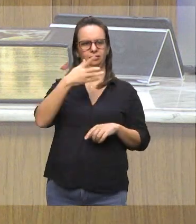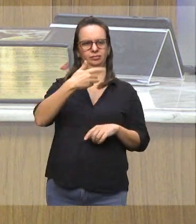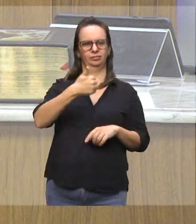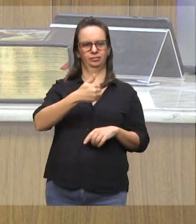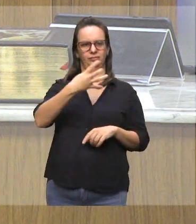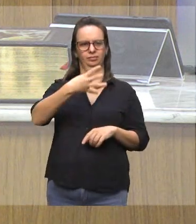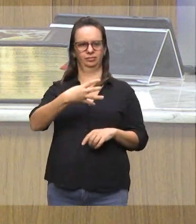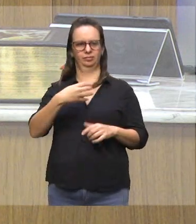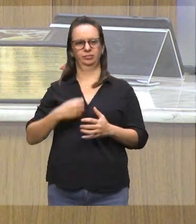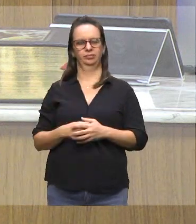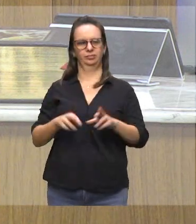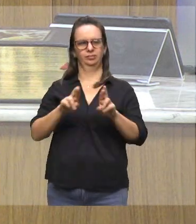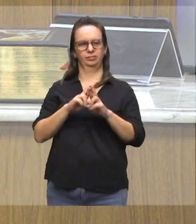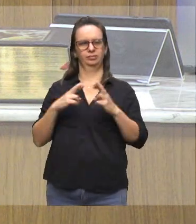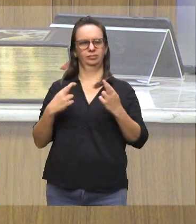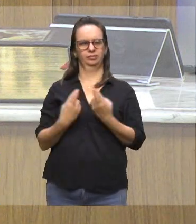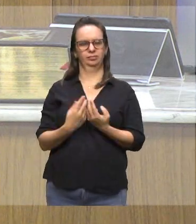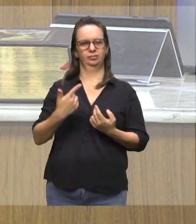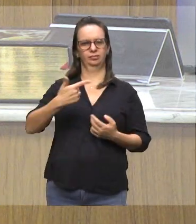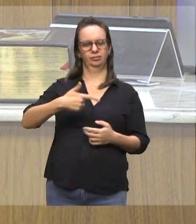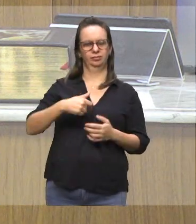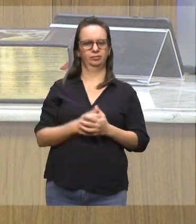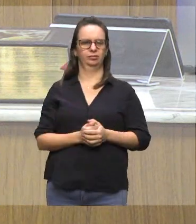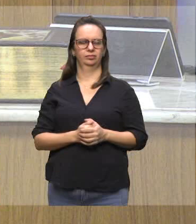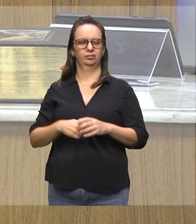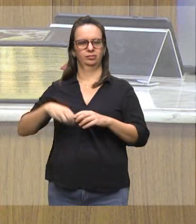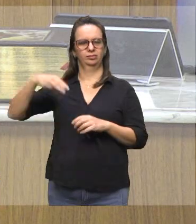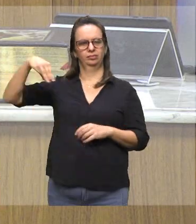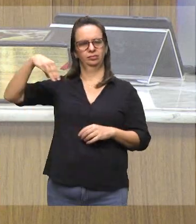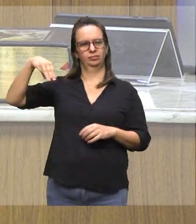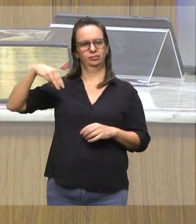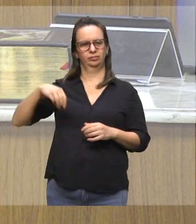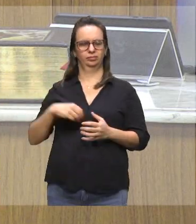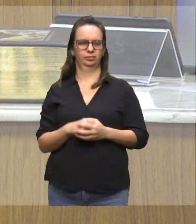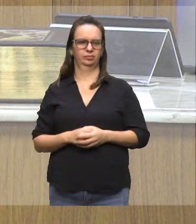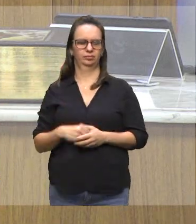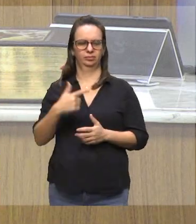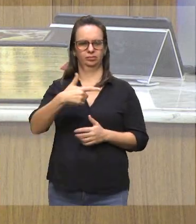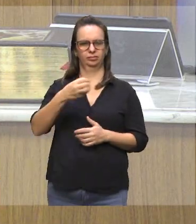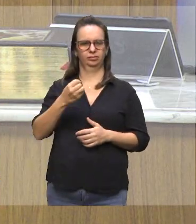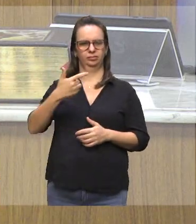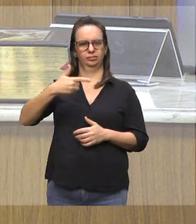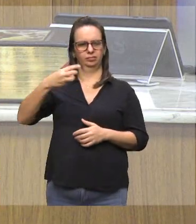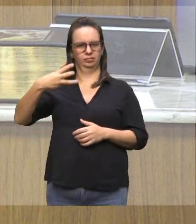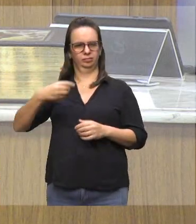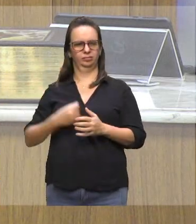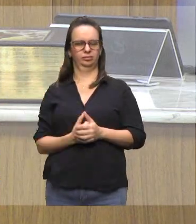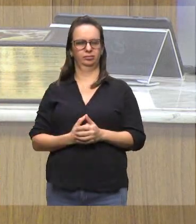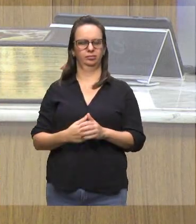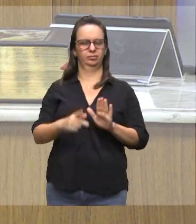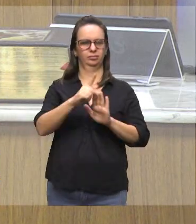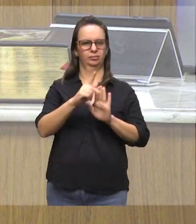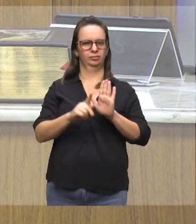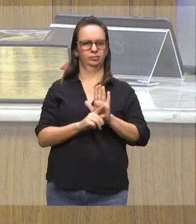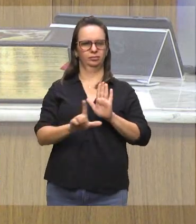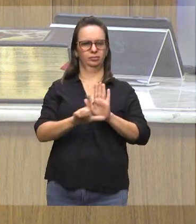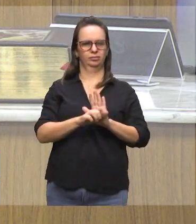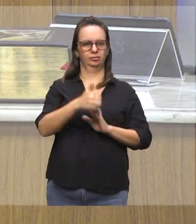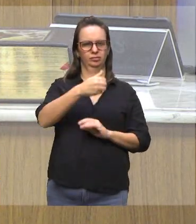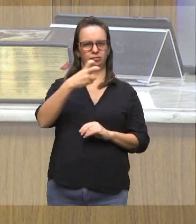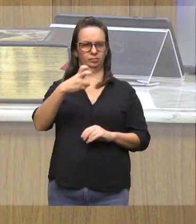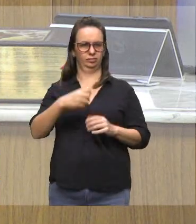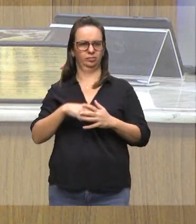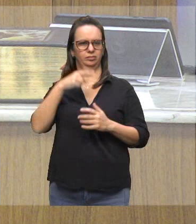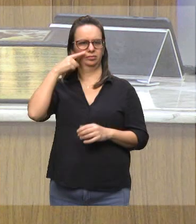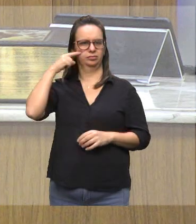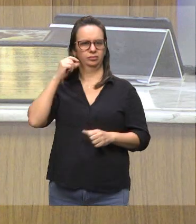2 de maio de 2023. Projeto de lei número 15 de 2022 do vereador Vinícius Simile, que institui a política